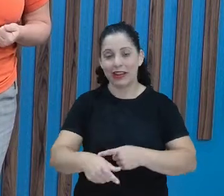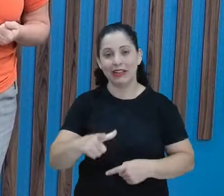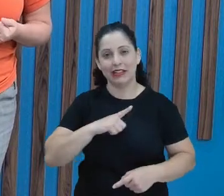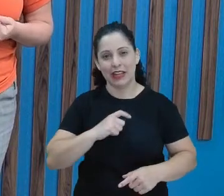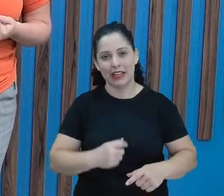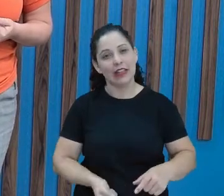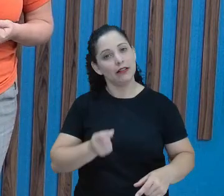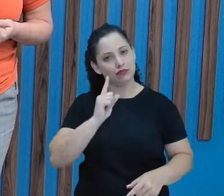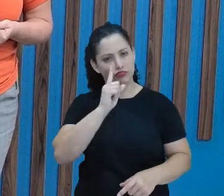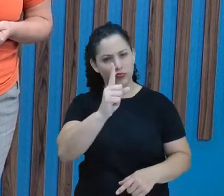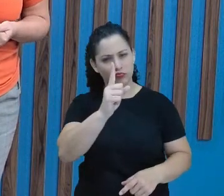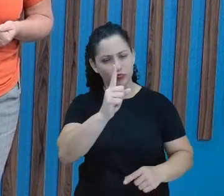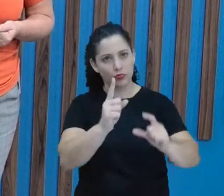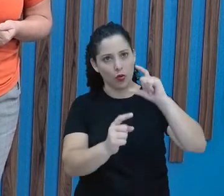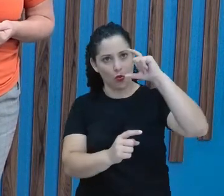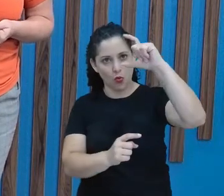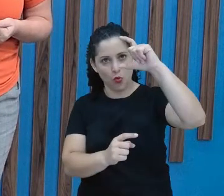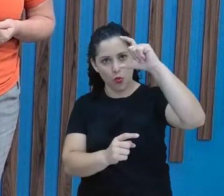ponteiro pequeno.